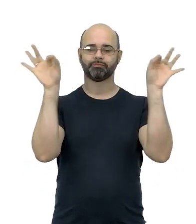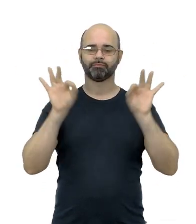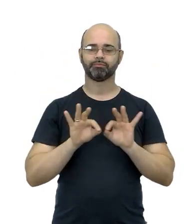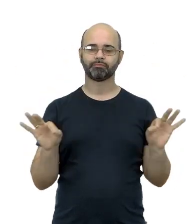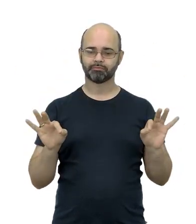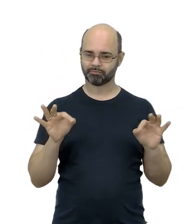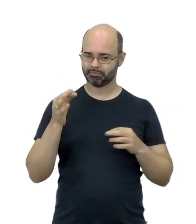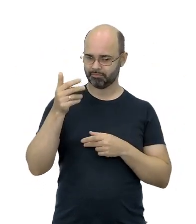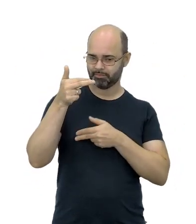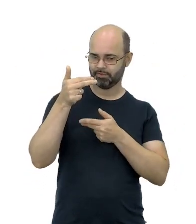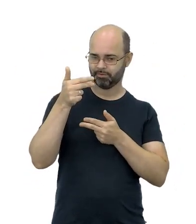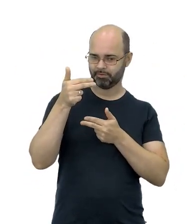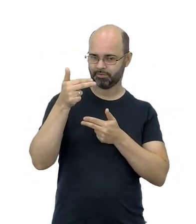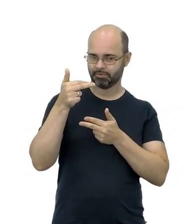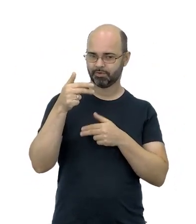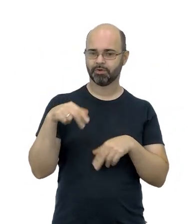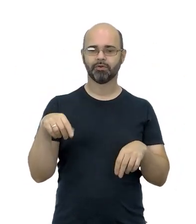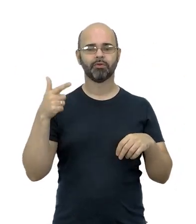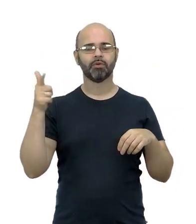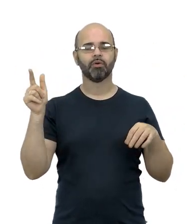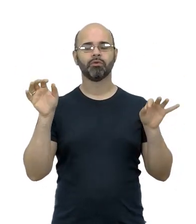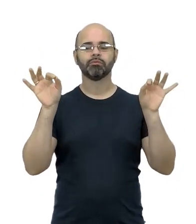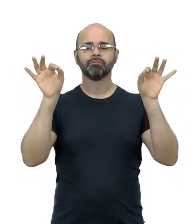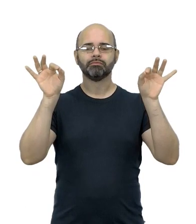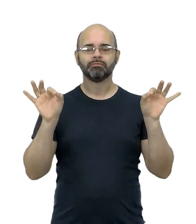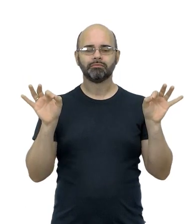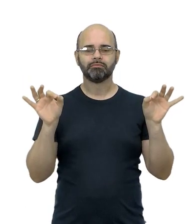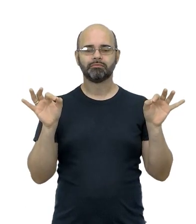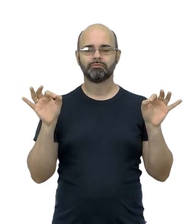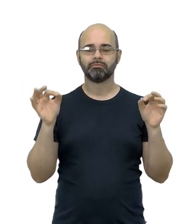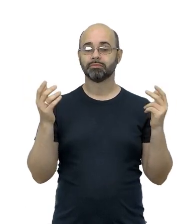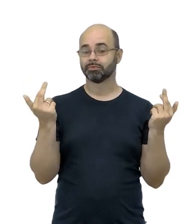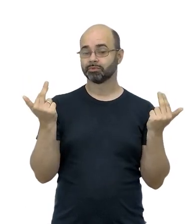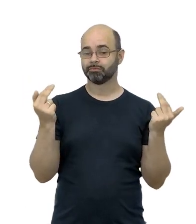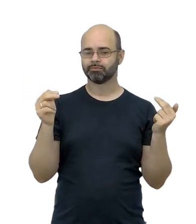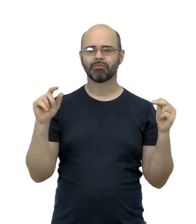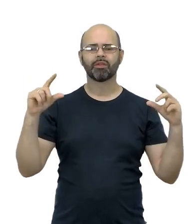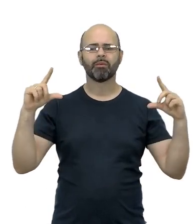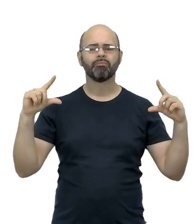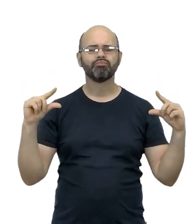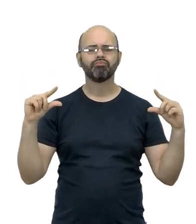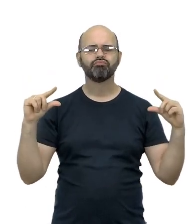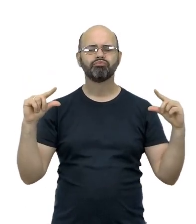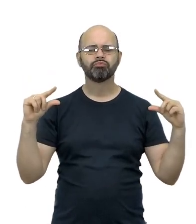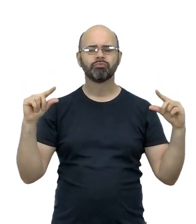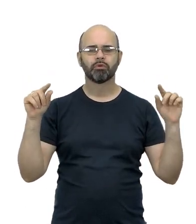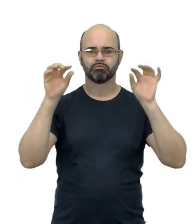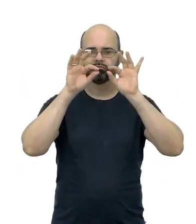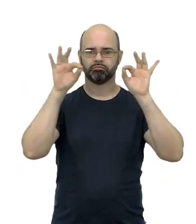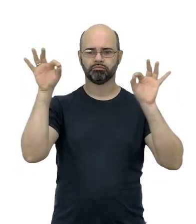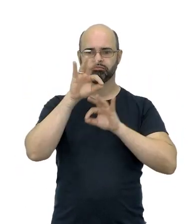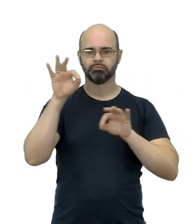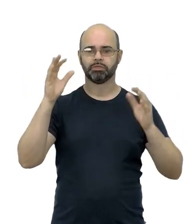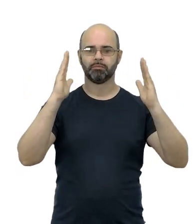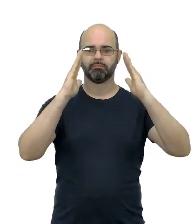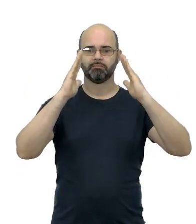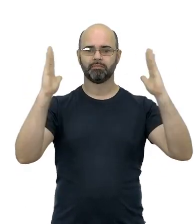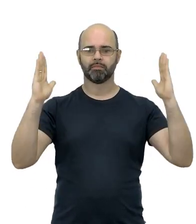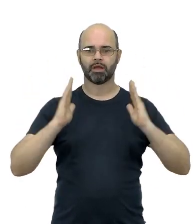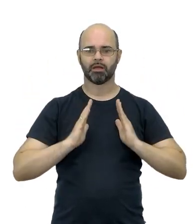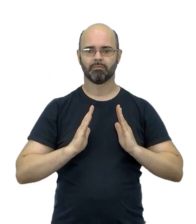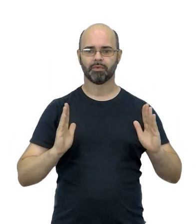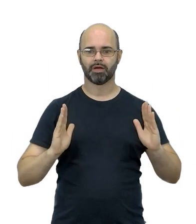aqui, que são maiores, e 2 lados de mesma medida que são menores. Então, esses elementos aqui